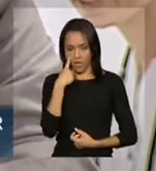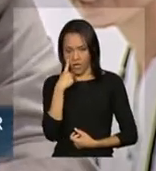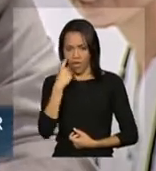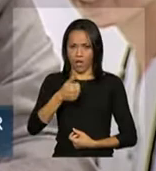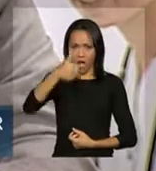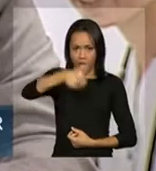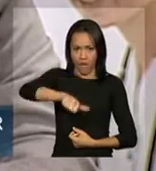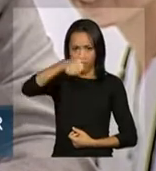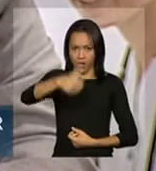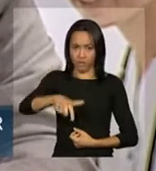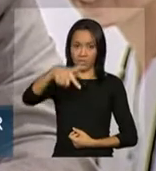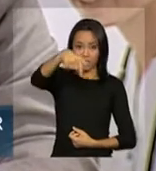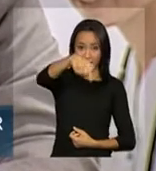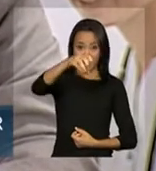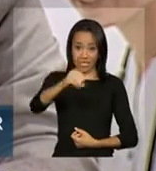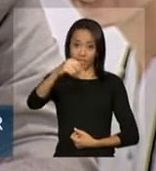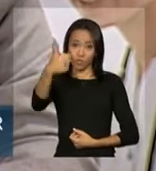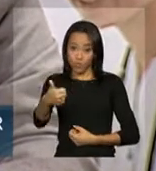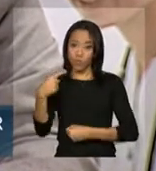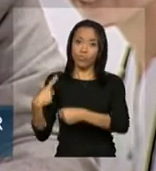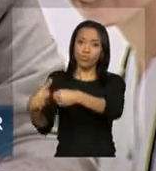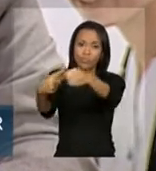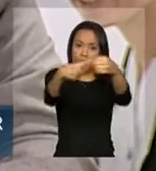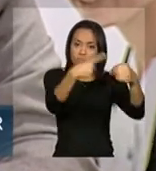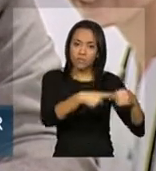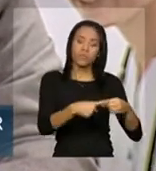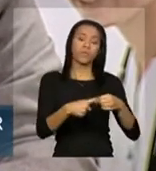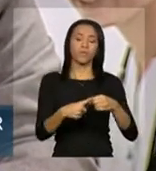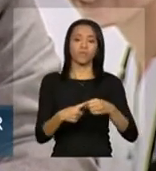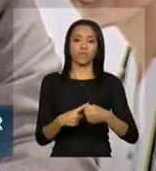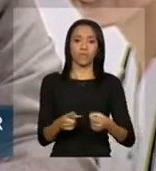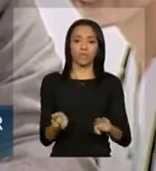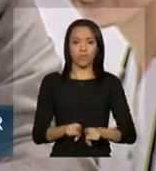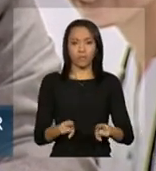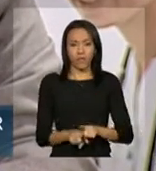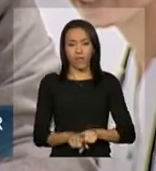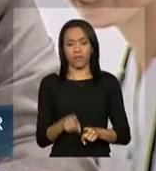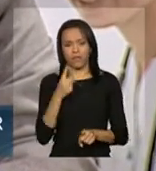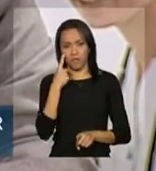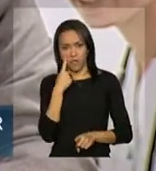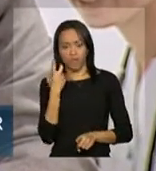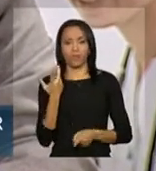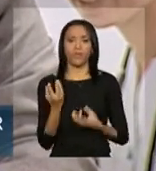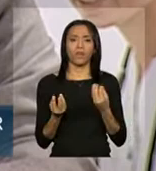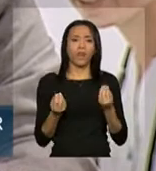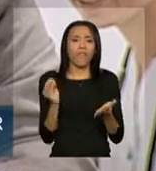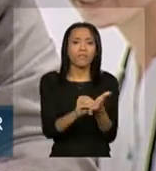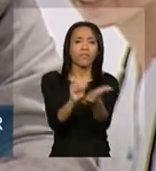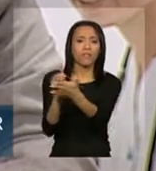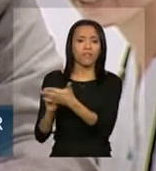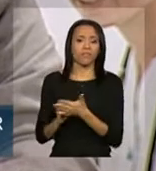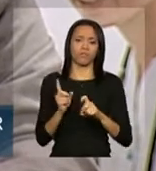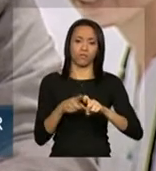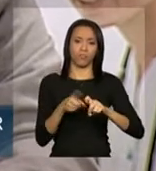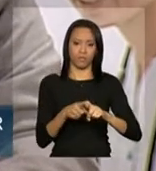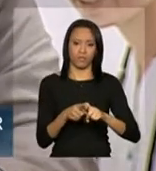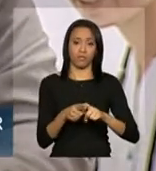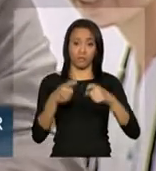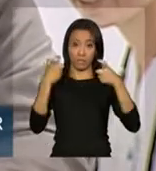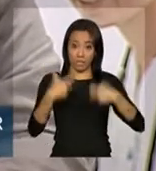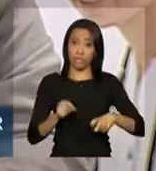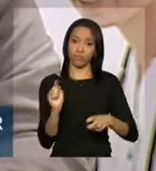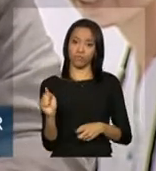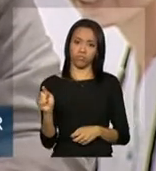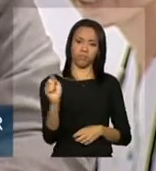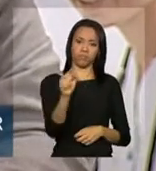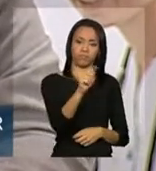quadro desses 701 municípios e da situação eh de provimento de escassez e eh do